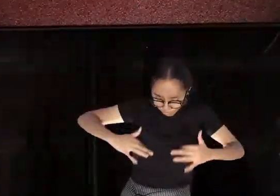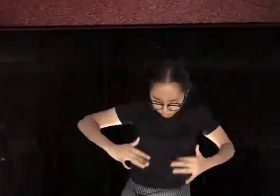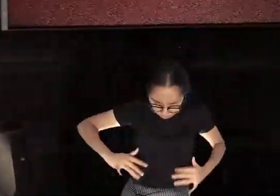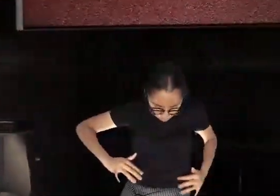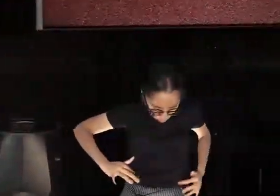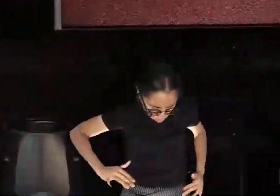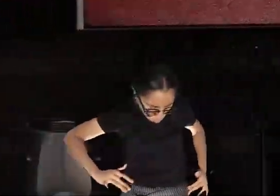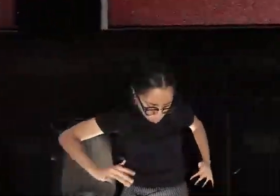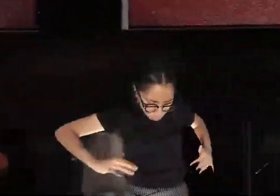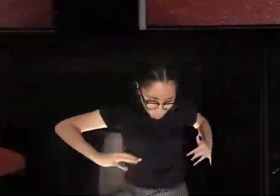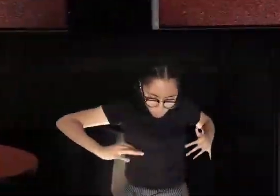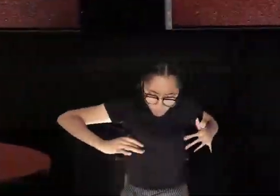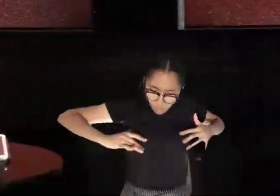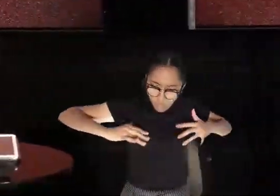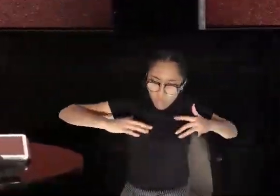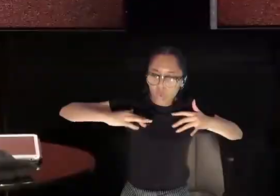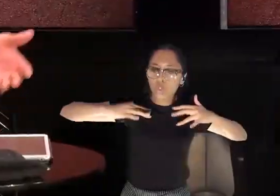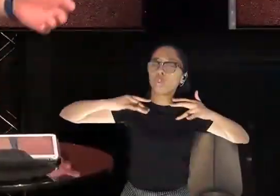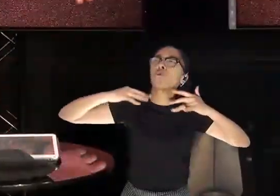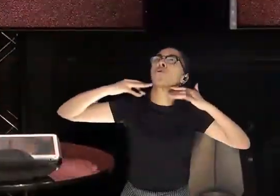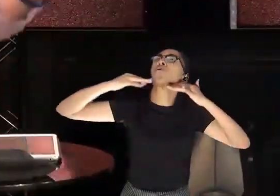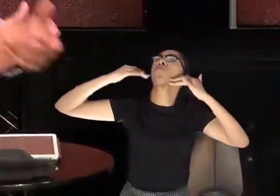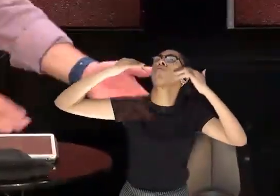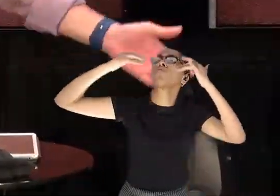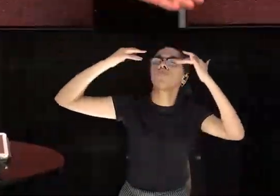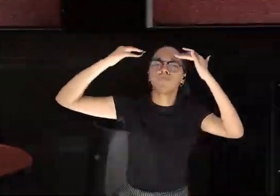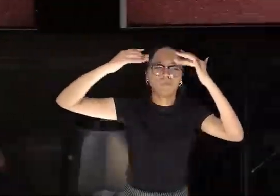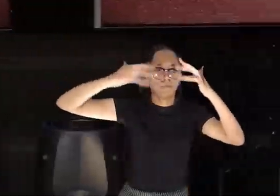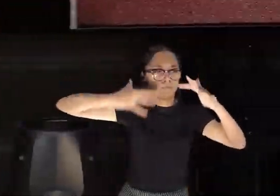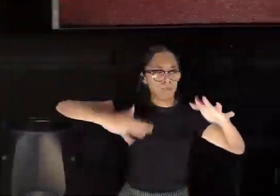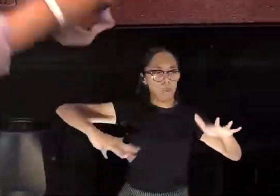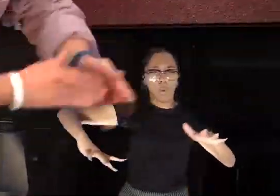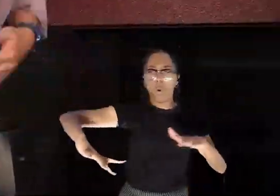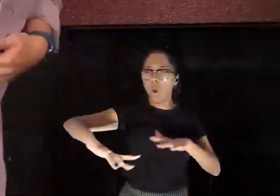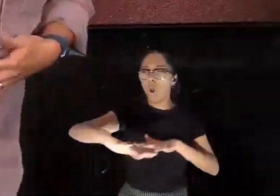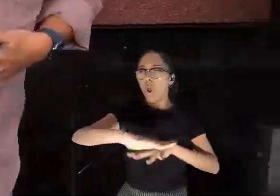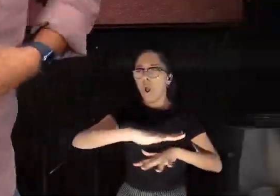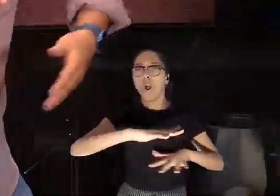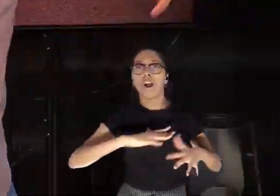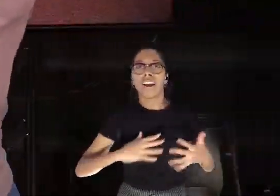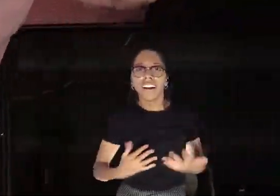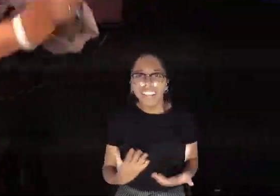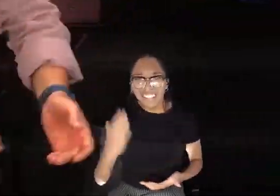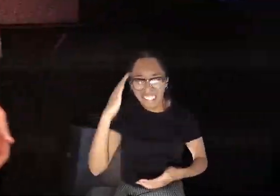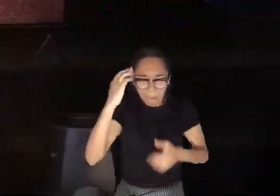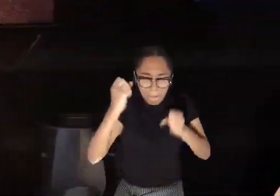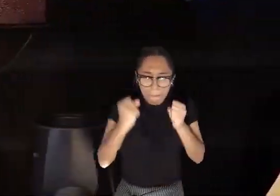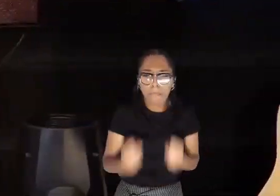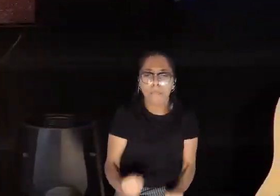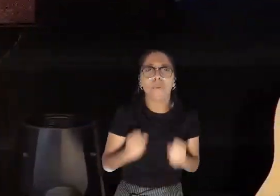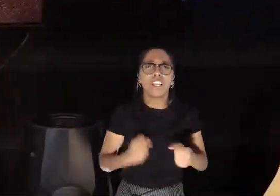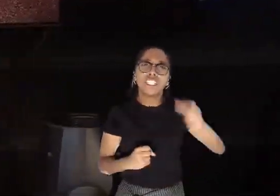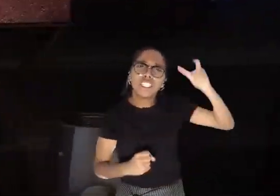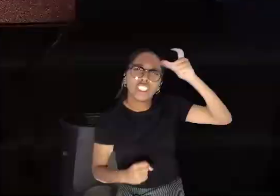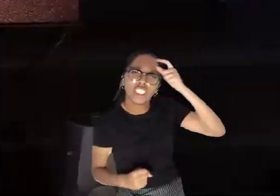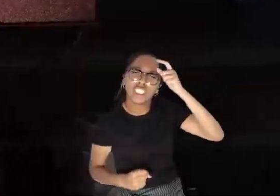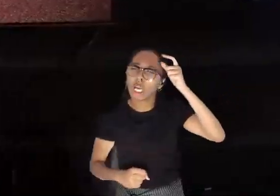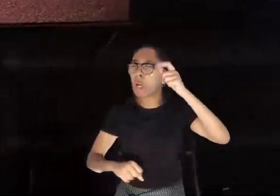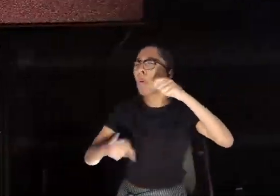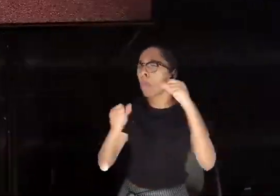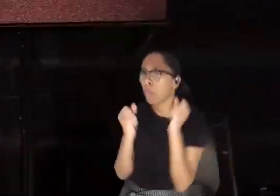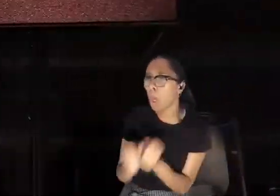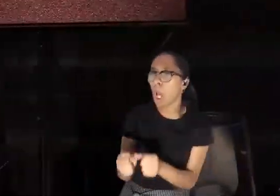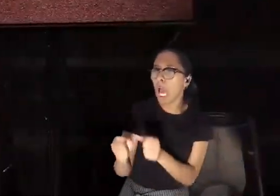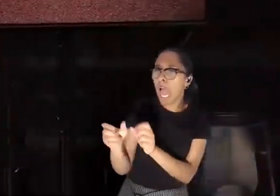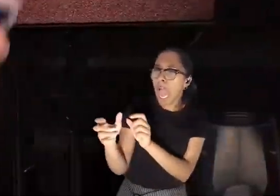tira, as perdas tiram, os filhos tiram, o marido tira, a igreja tira, o demônio tira, mas dentro o